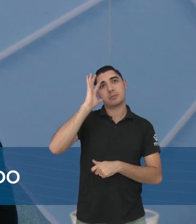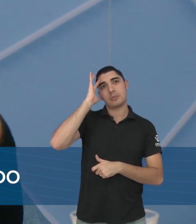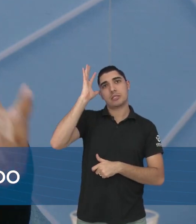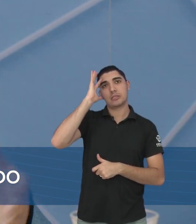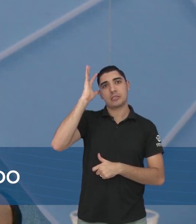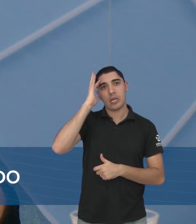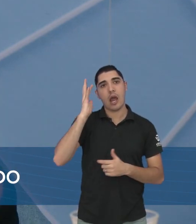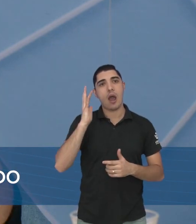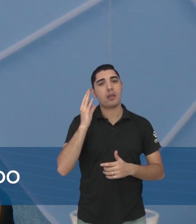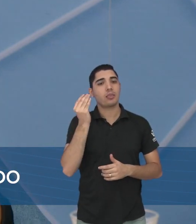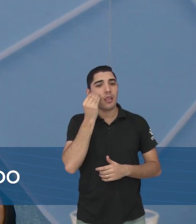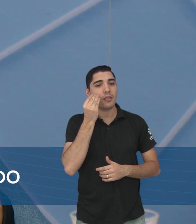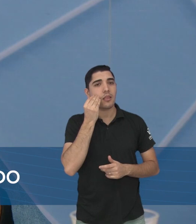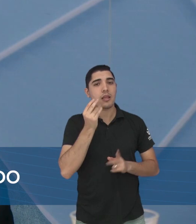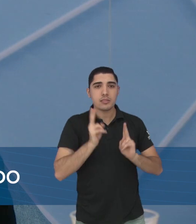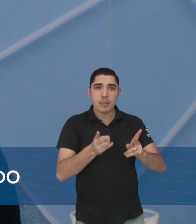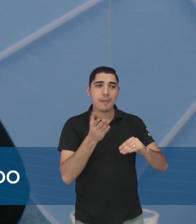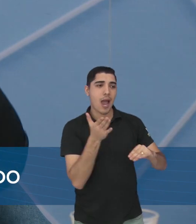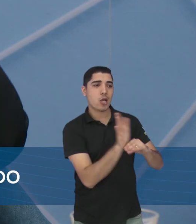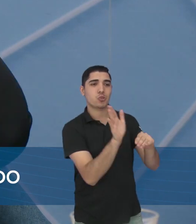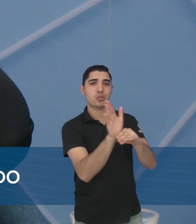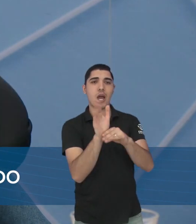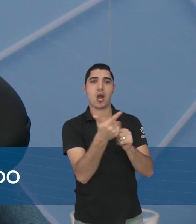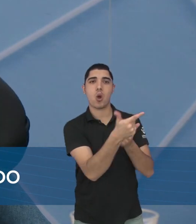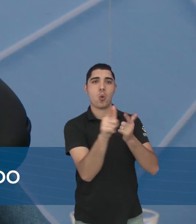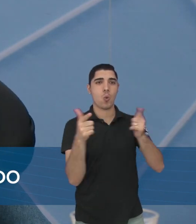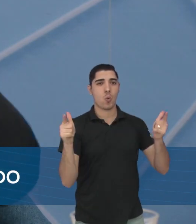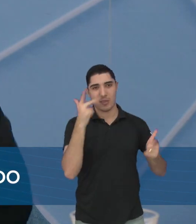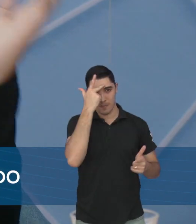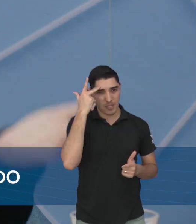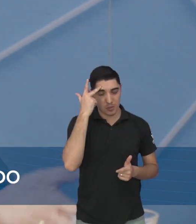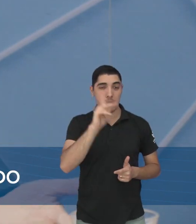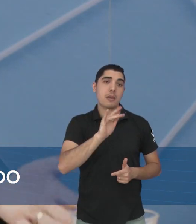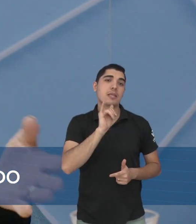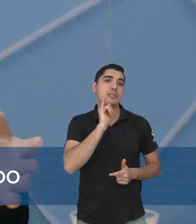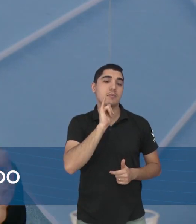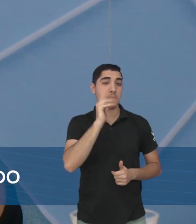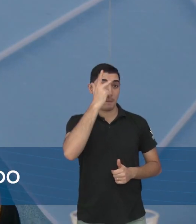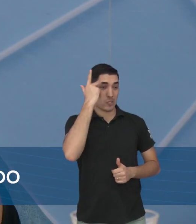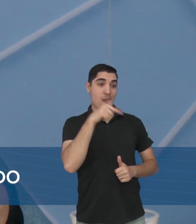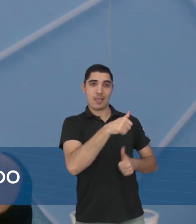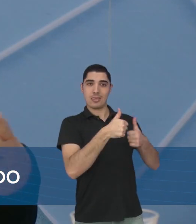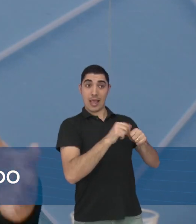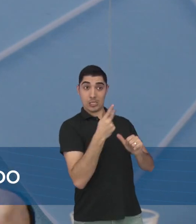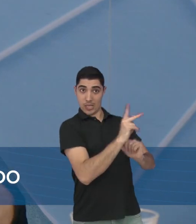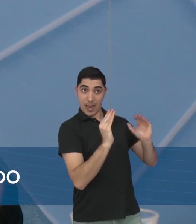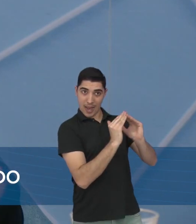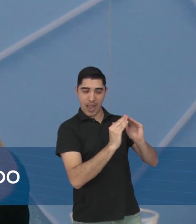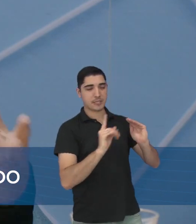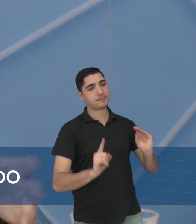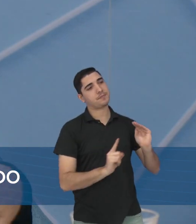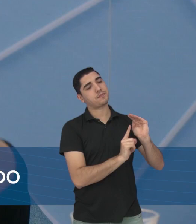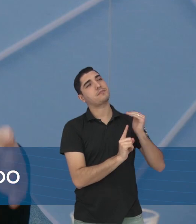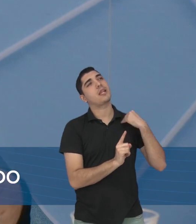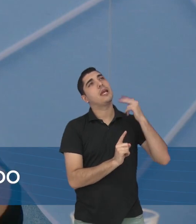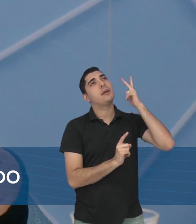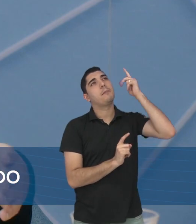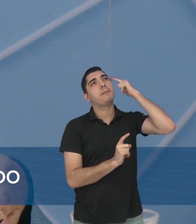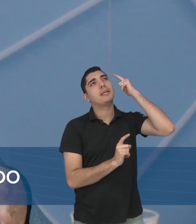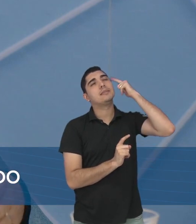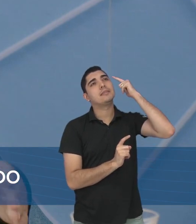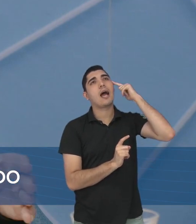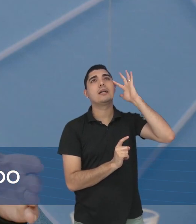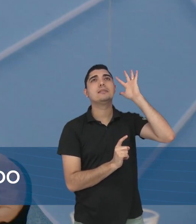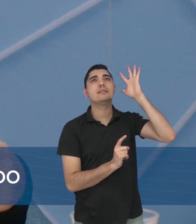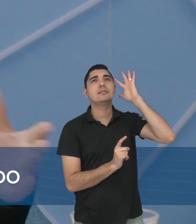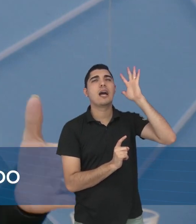de ajudar o próximo, né? Às vezes a pessoa, ela tá na casa dela, ela tá ali pensando, não,